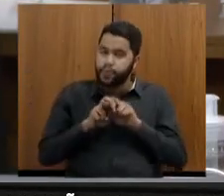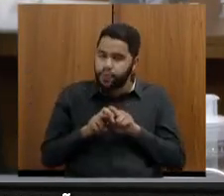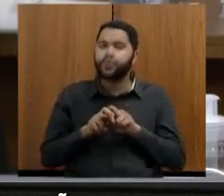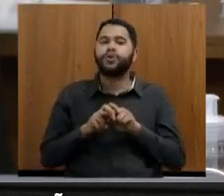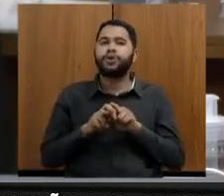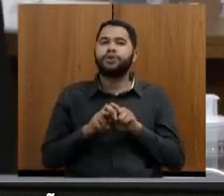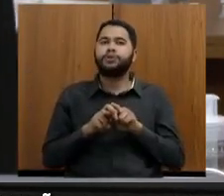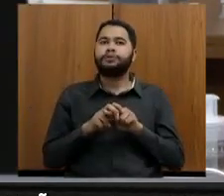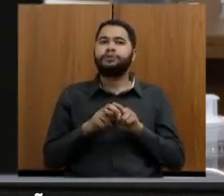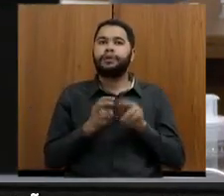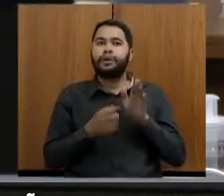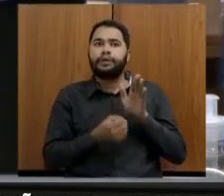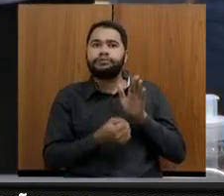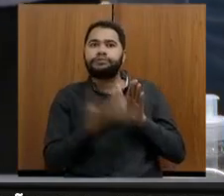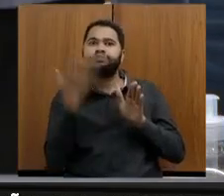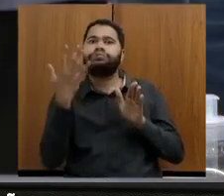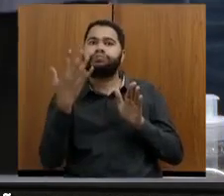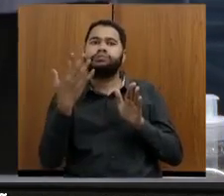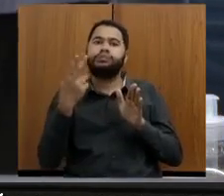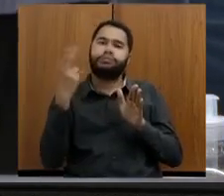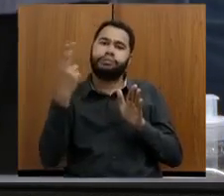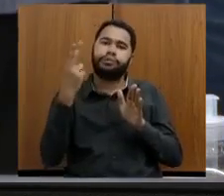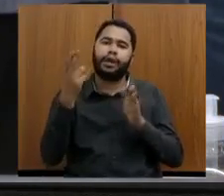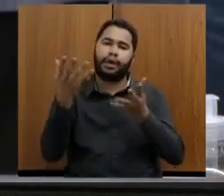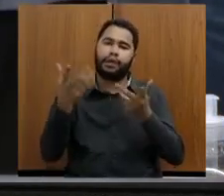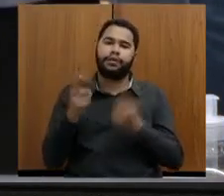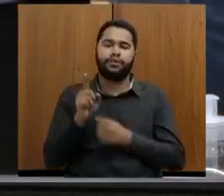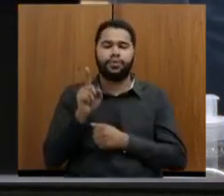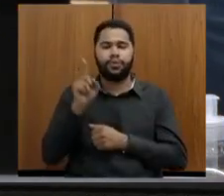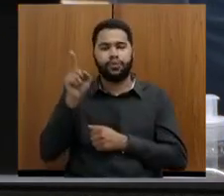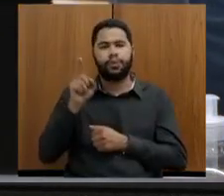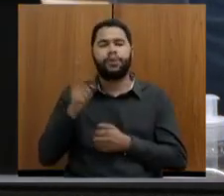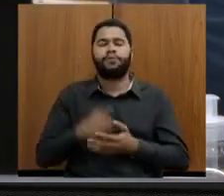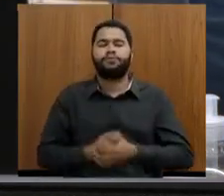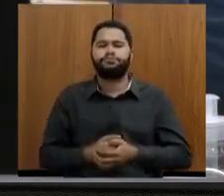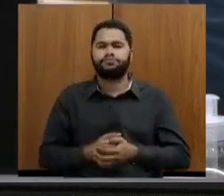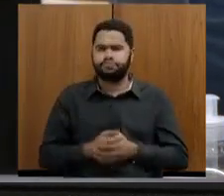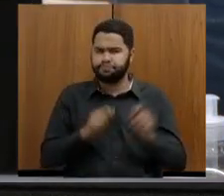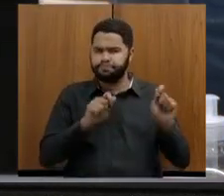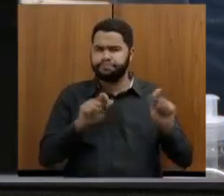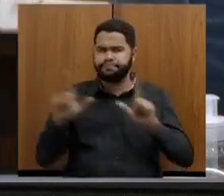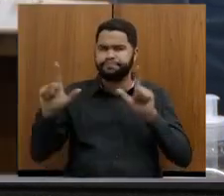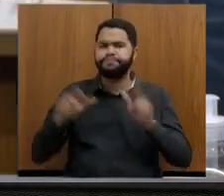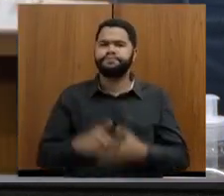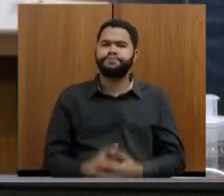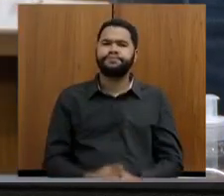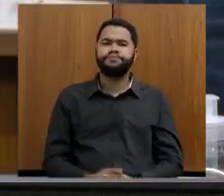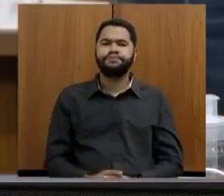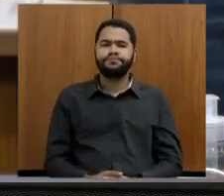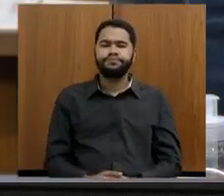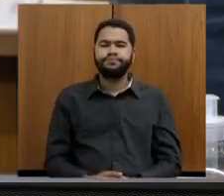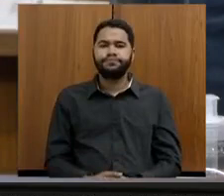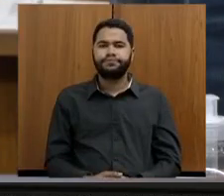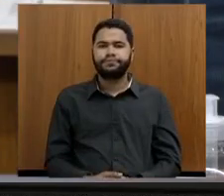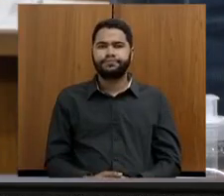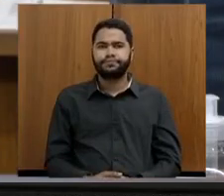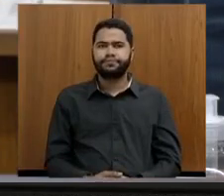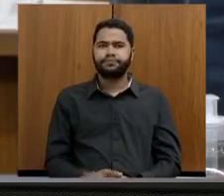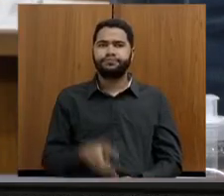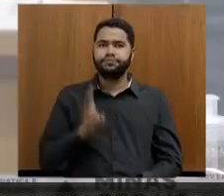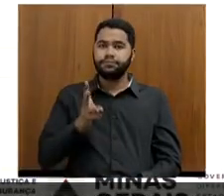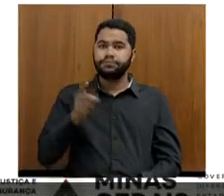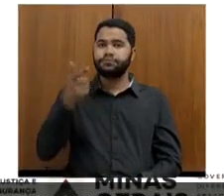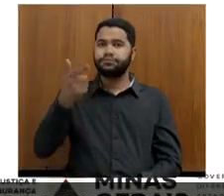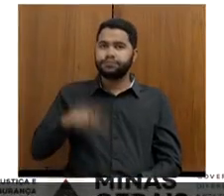estes números robustos em termos de atendimento na cidade podemos passar segue aí